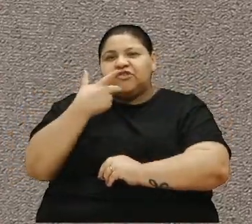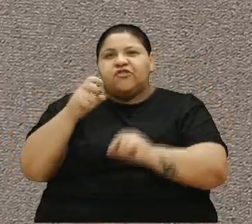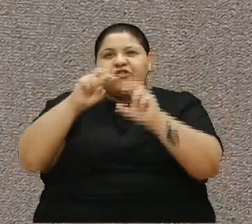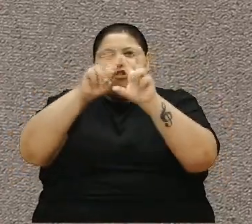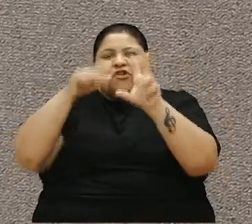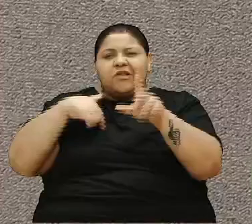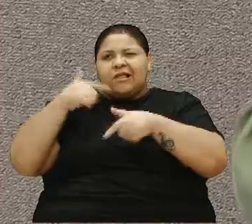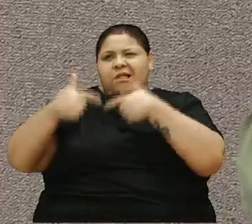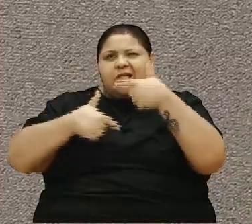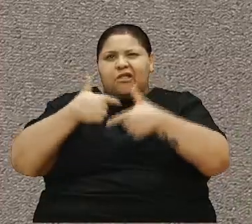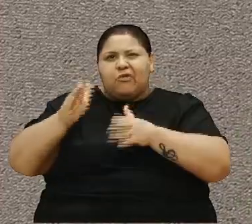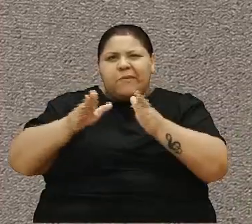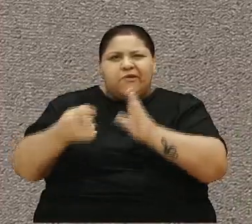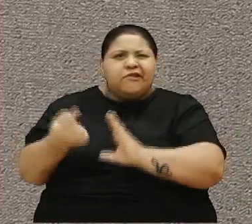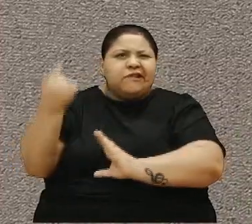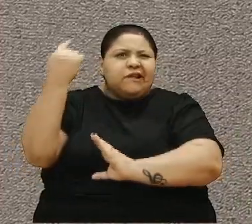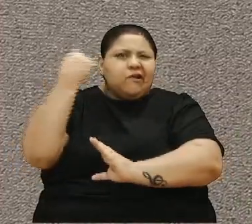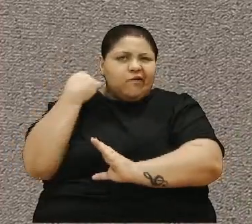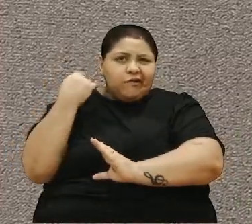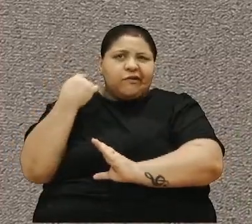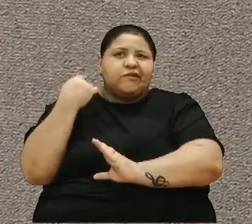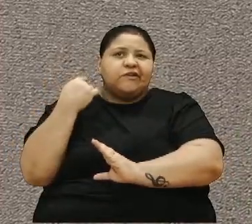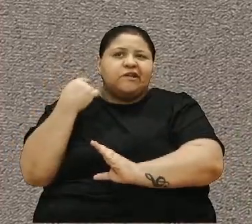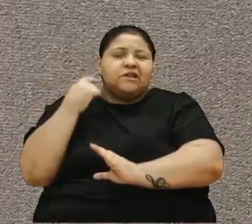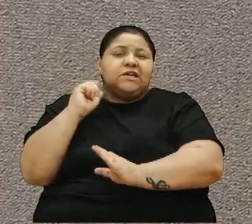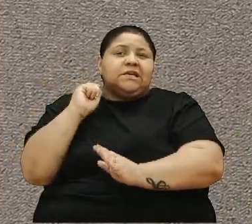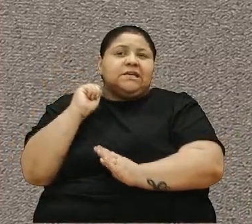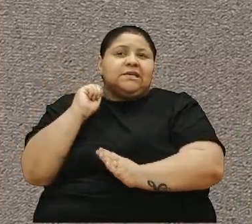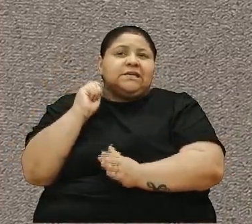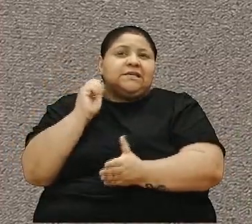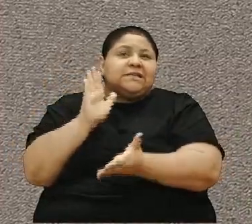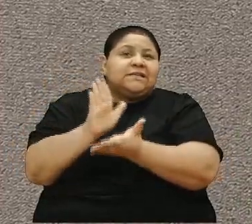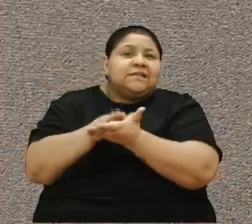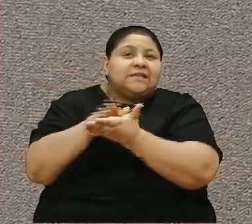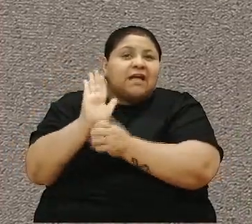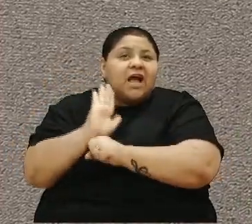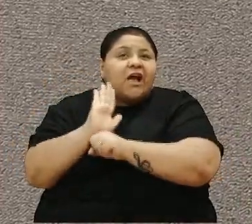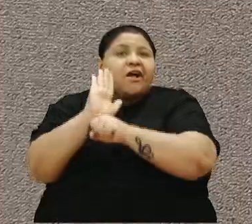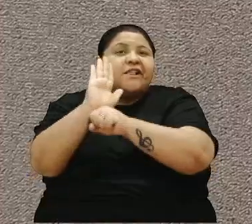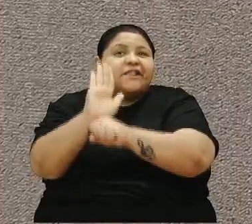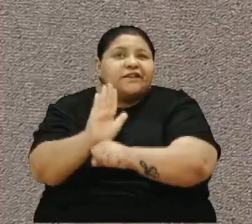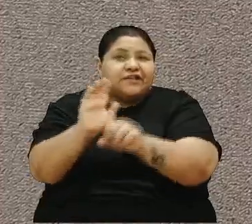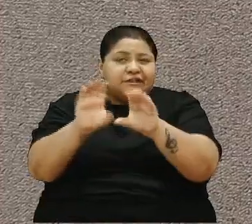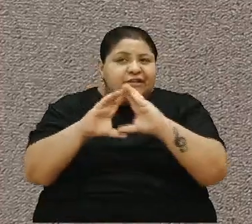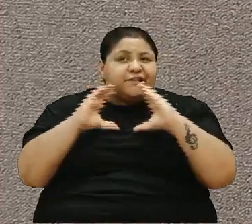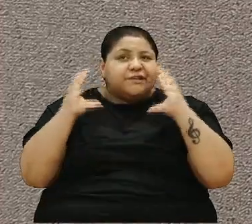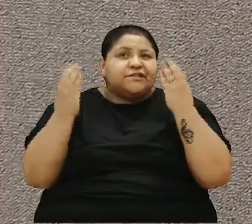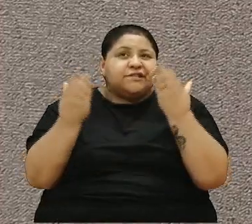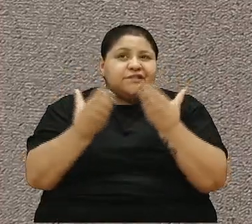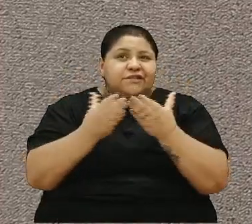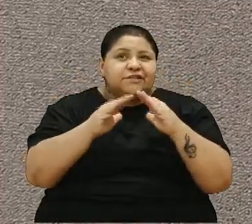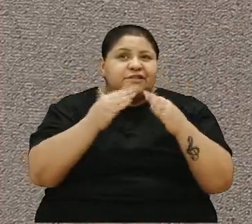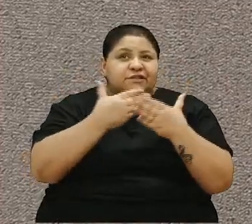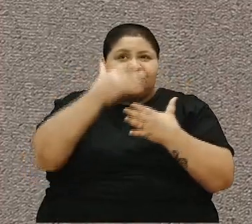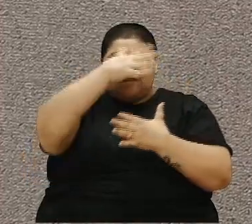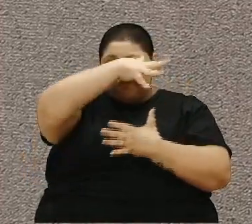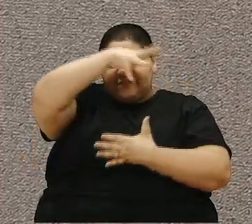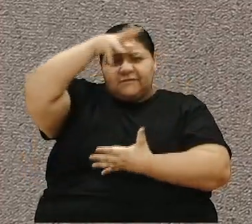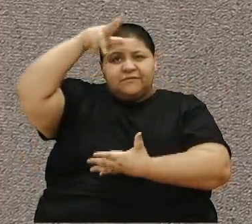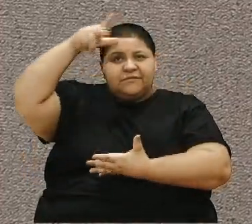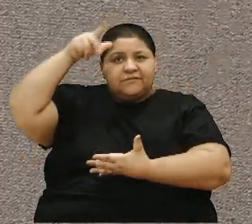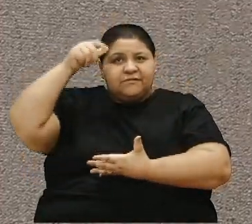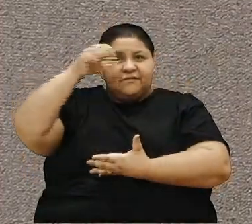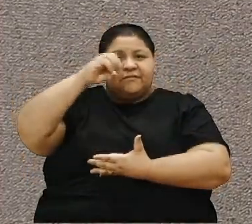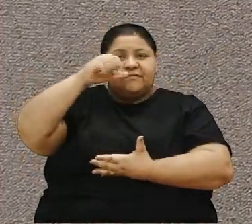desde o mandato anterior, numa tentativa de ajudar, de contribuir com a comunidade da Escola Municipal